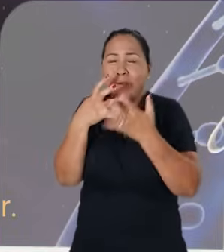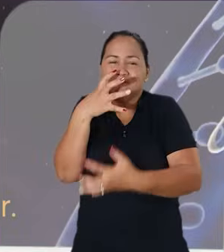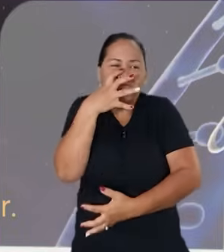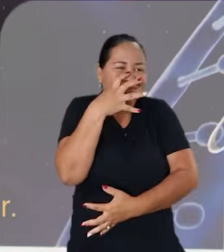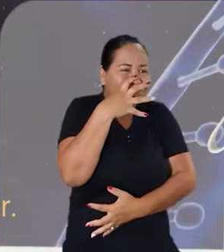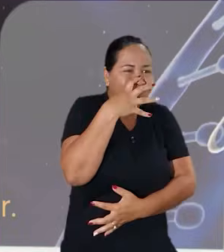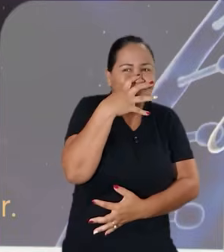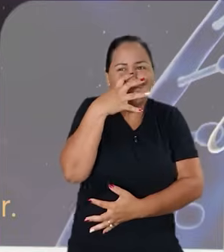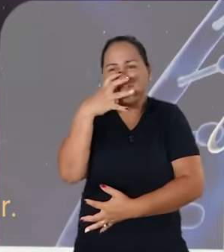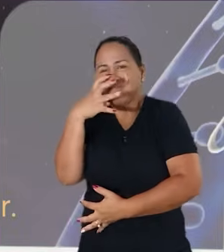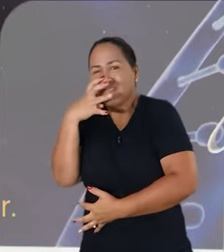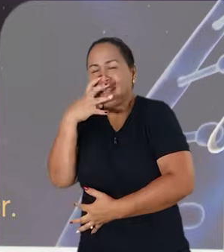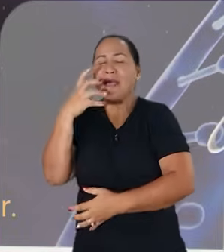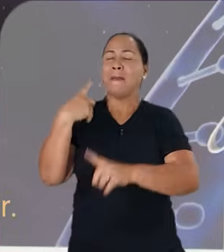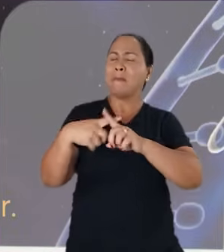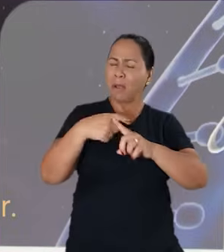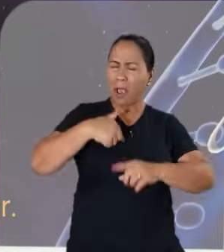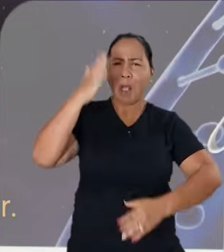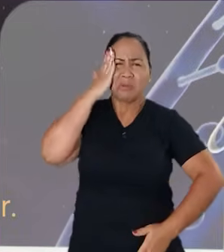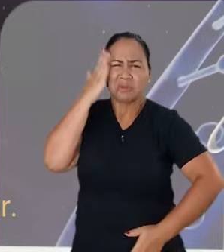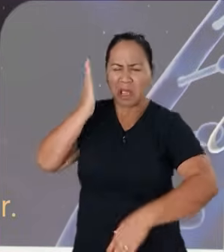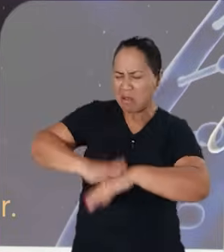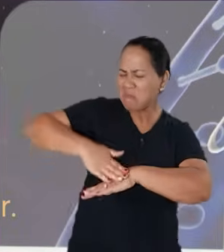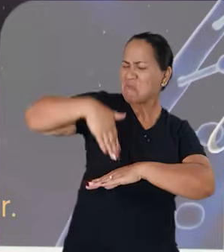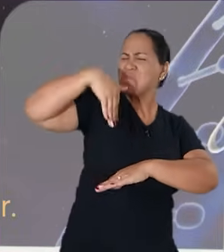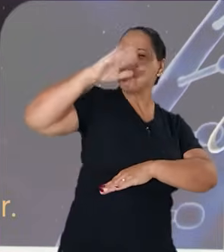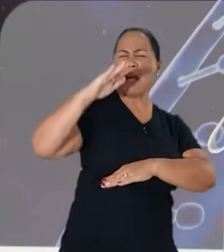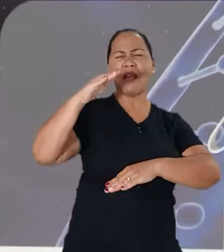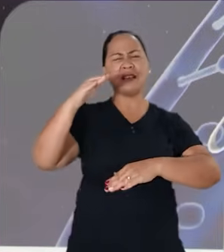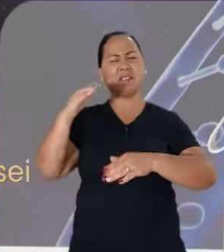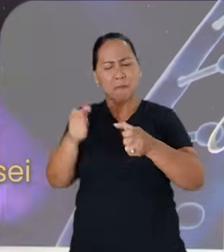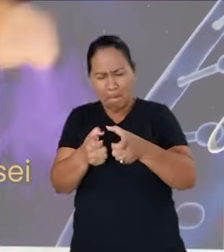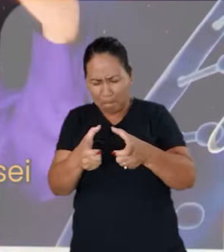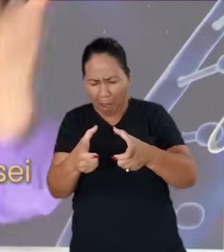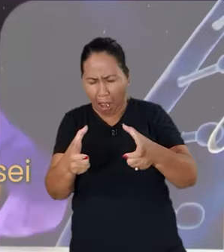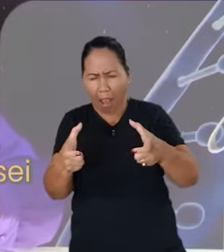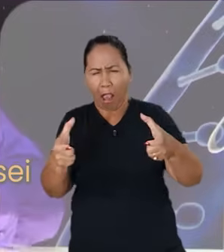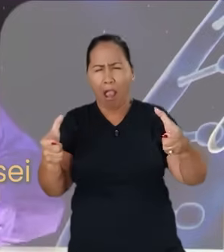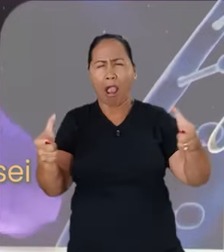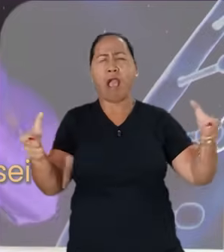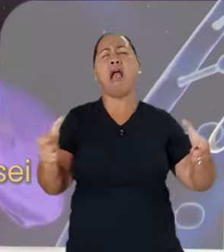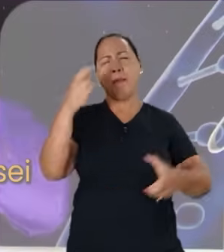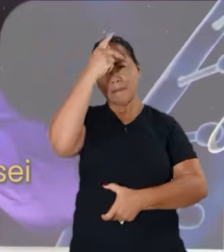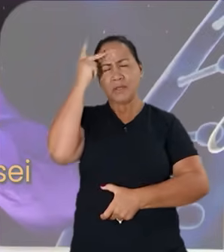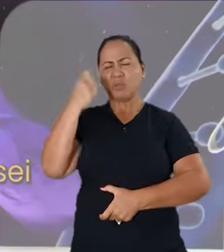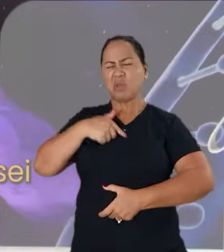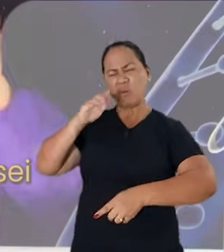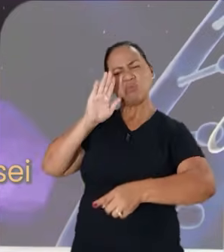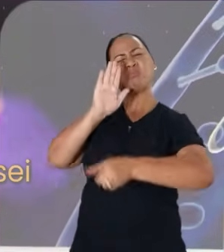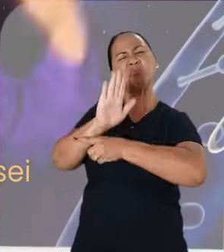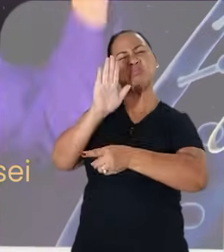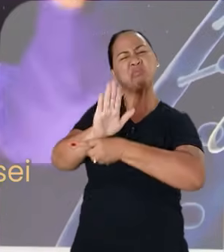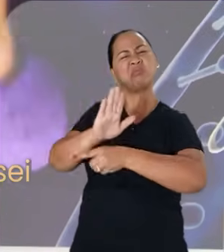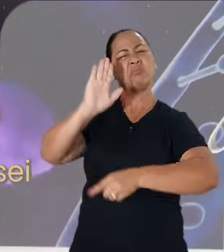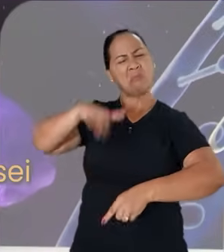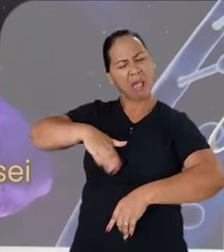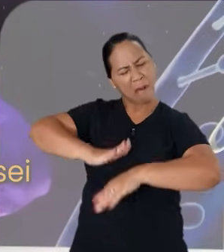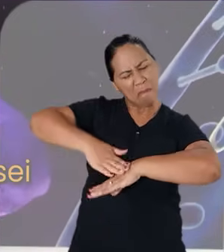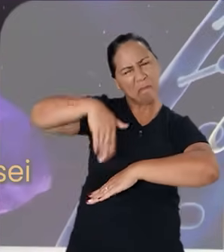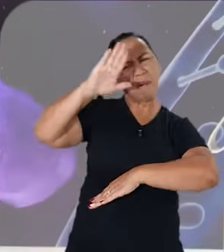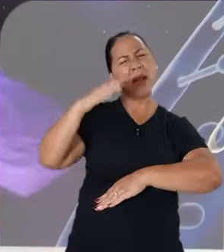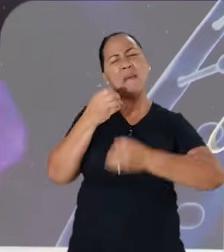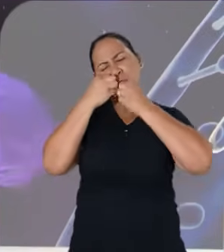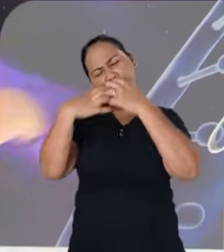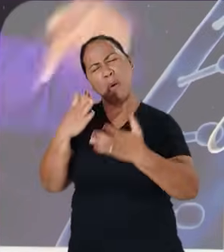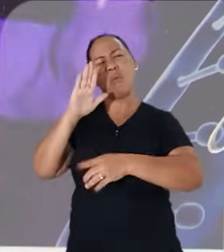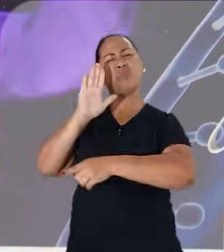transformar, o amar, a generosidade, o compartilhar, o apreciar. Eu quero ajudar as pessoas porque eu sei que quanto mais pessoas eu